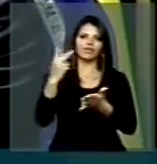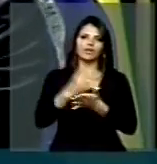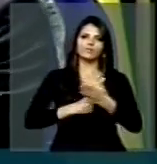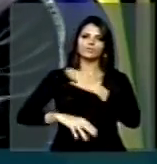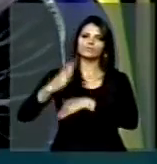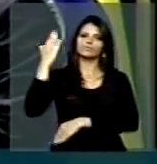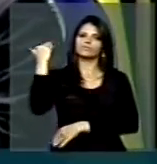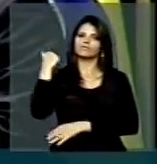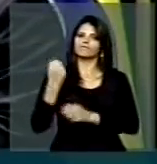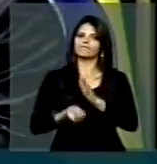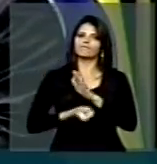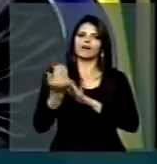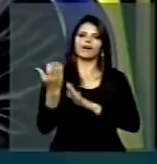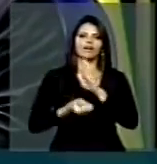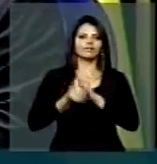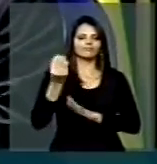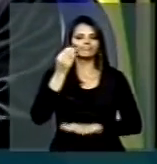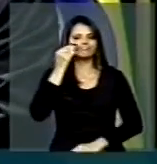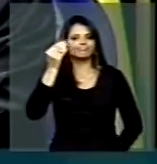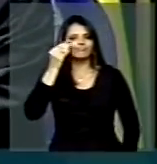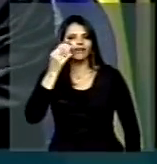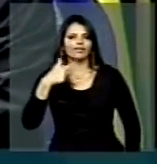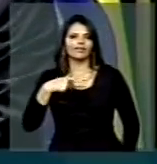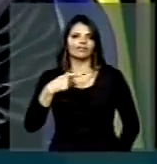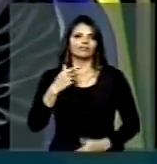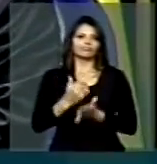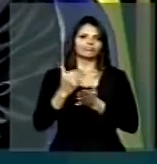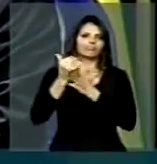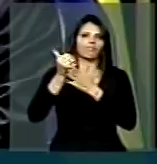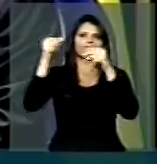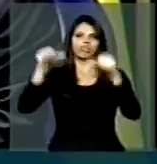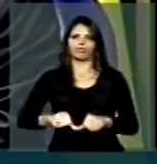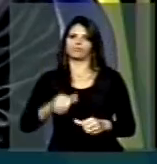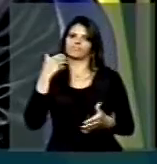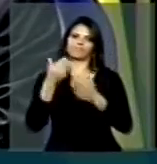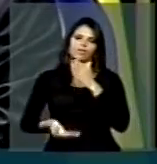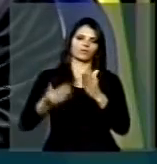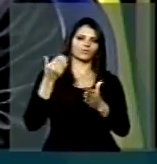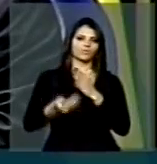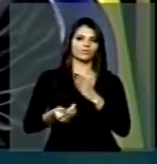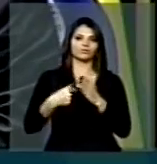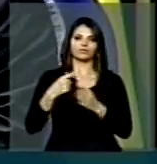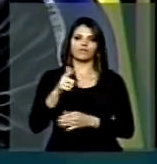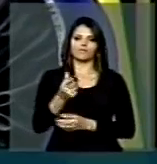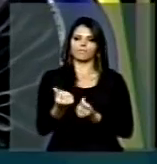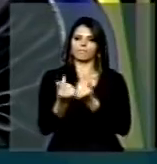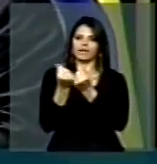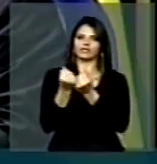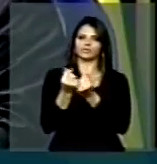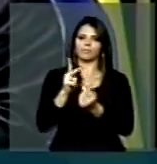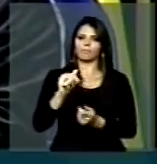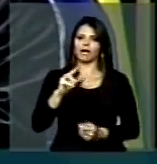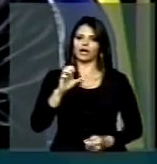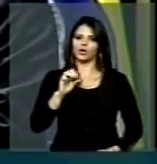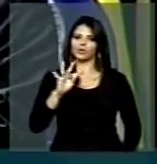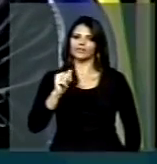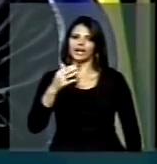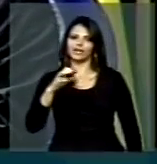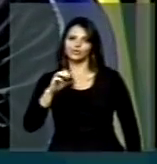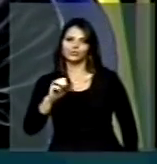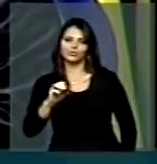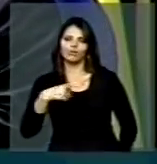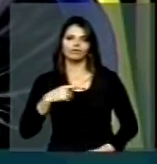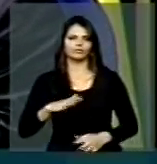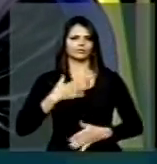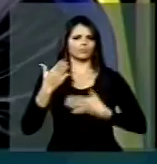cometidos nas inúmeras tentativas anteriores. Não houve congelamento de preços, não houve pacotaços, tampouco houve